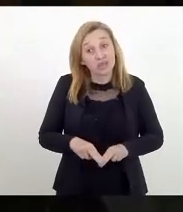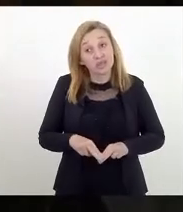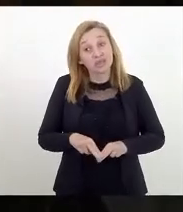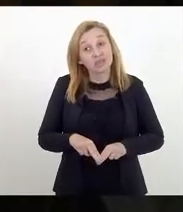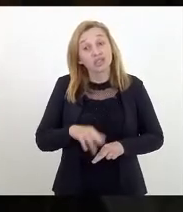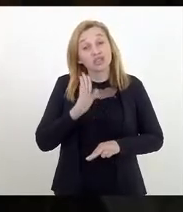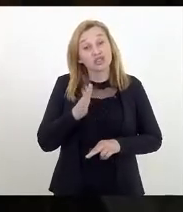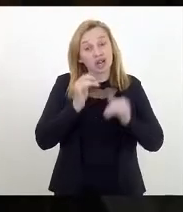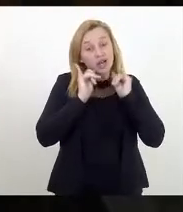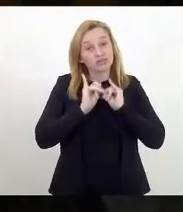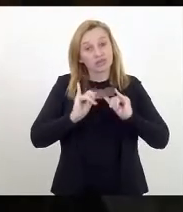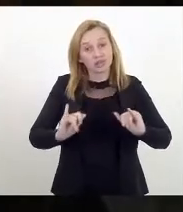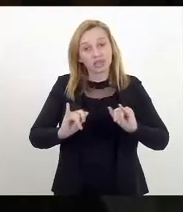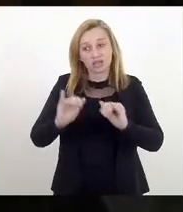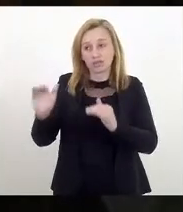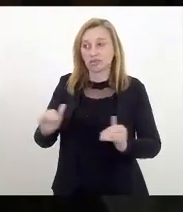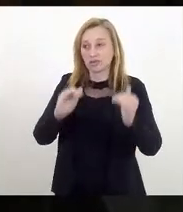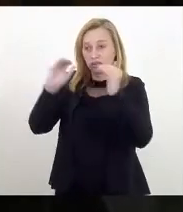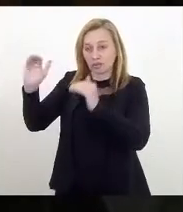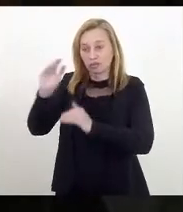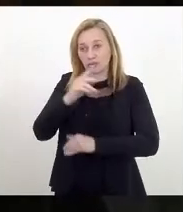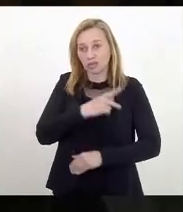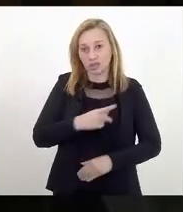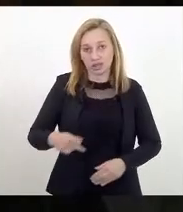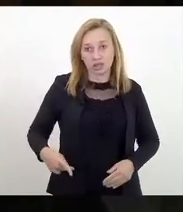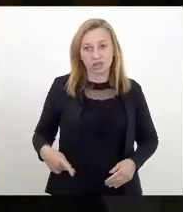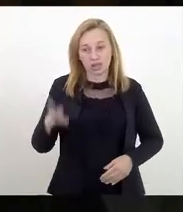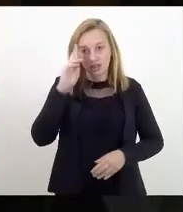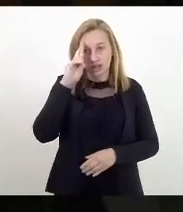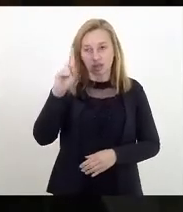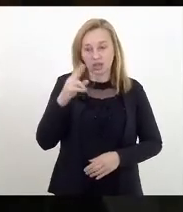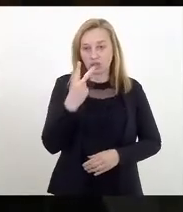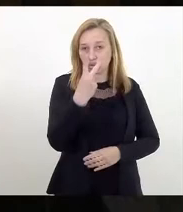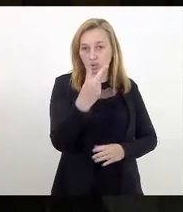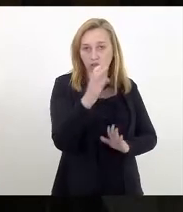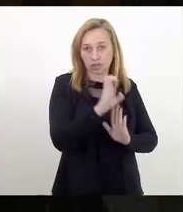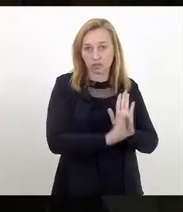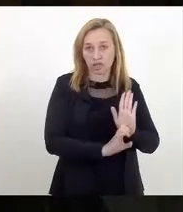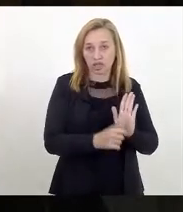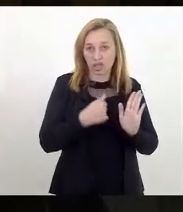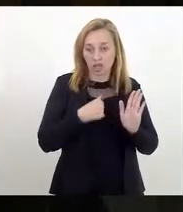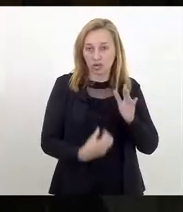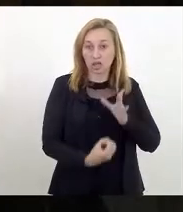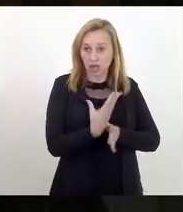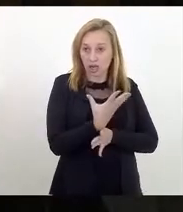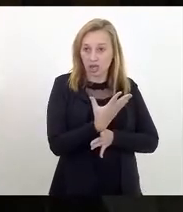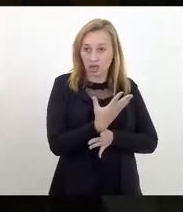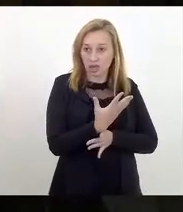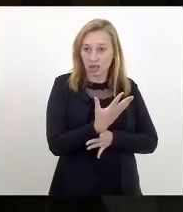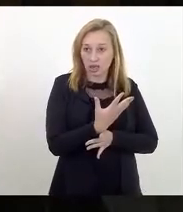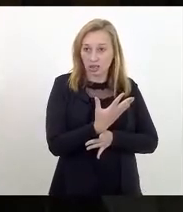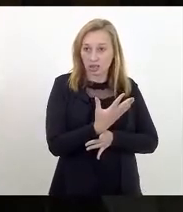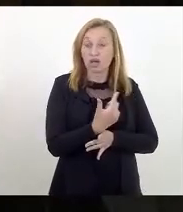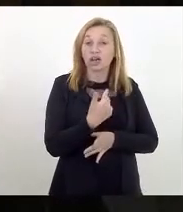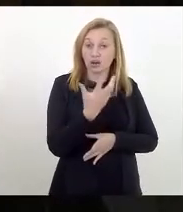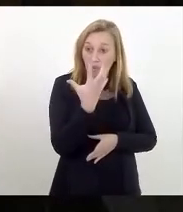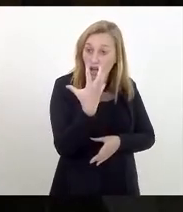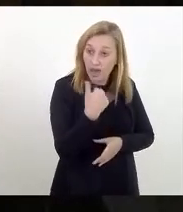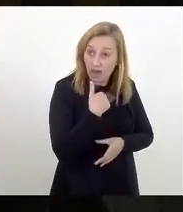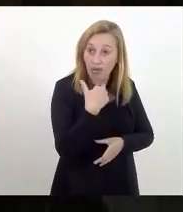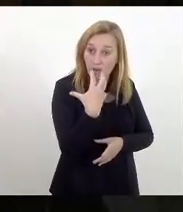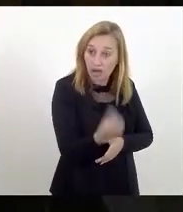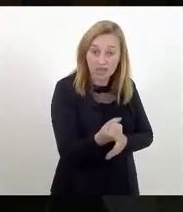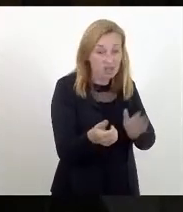anunciei a Vossa Excelência e as duas emendas que fiz aceito qualquer